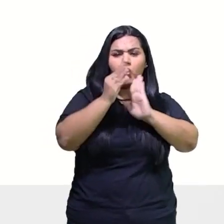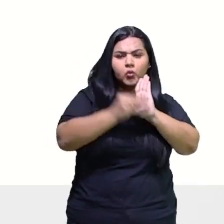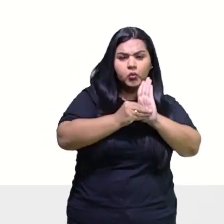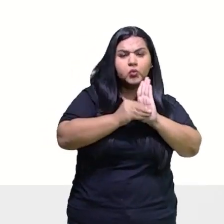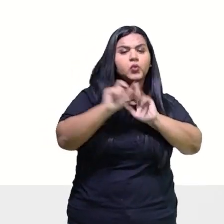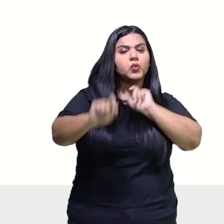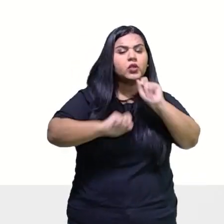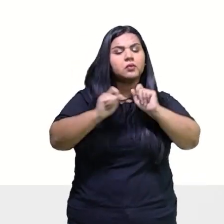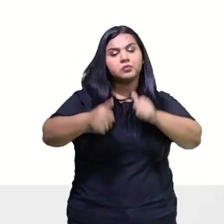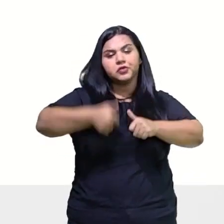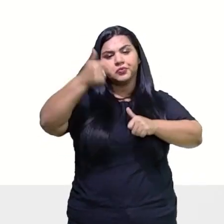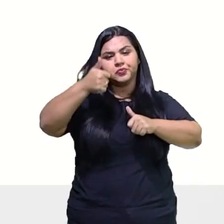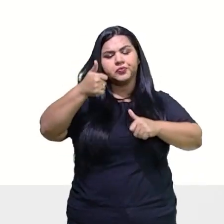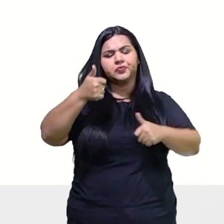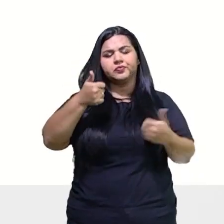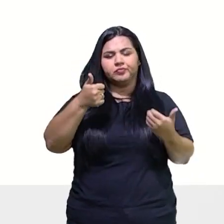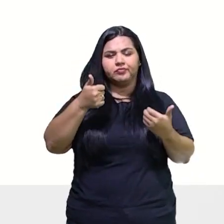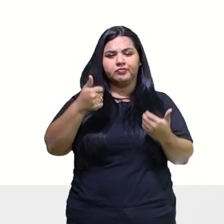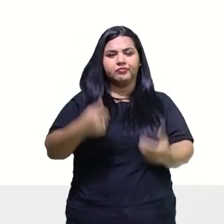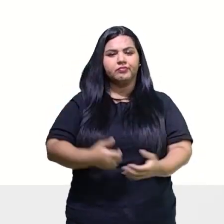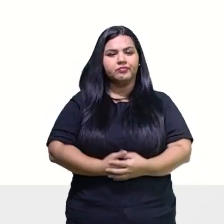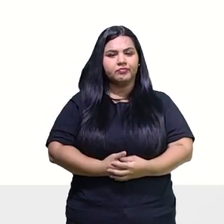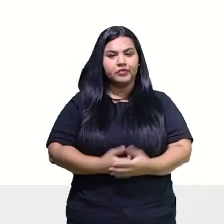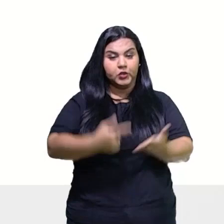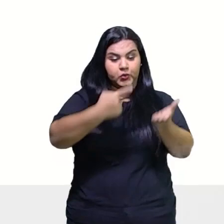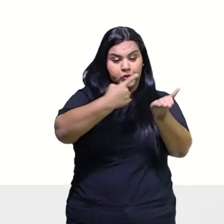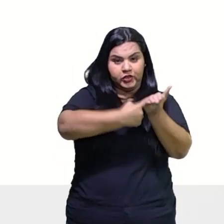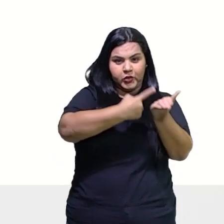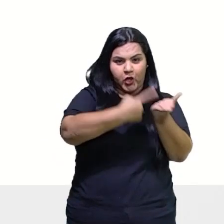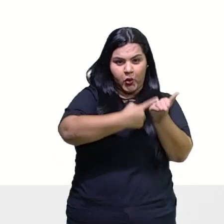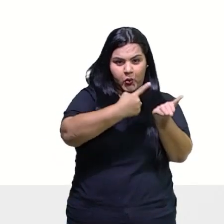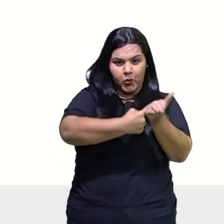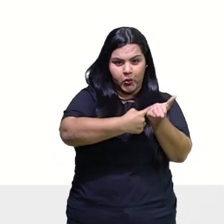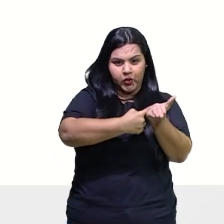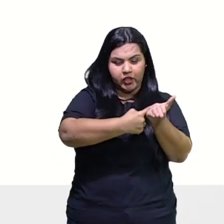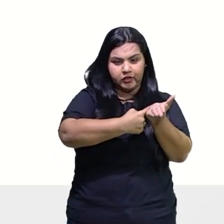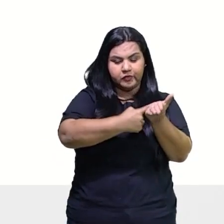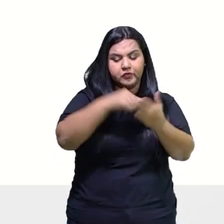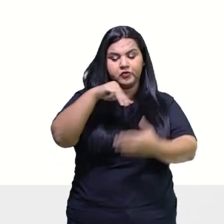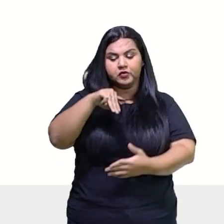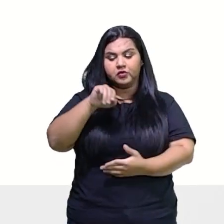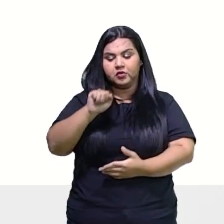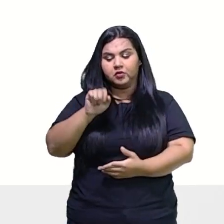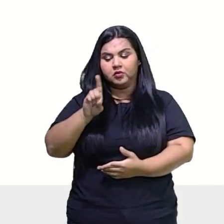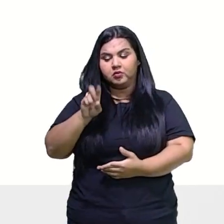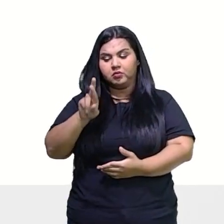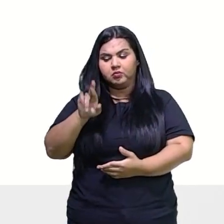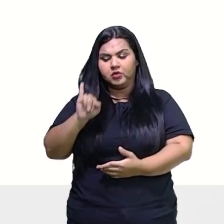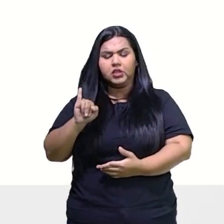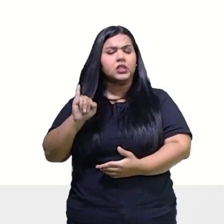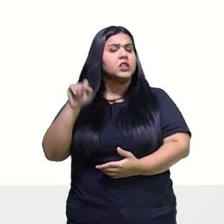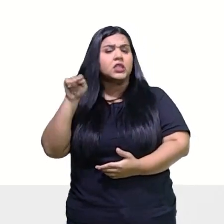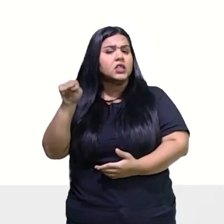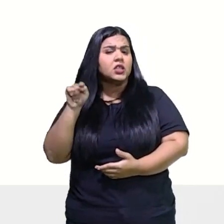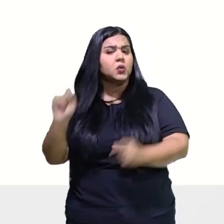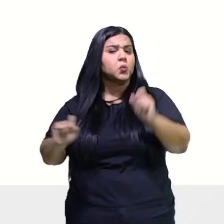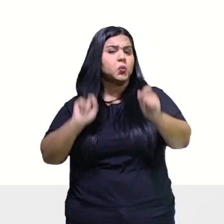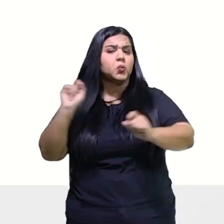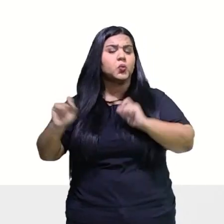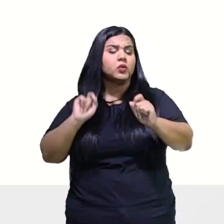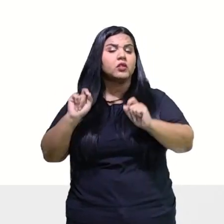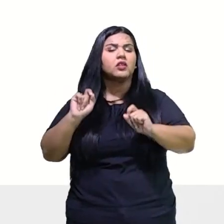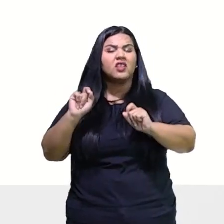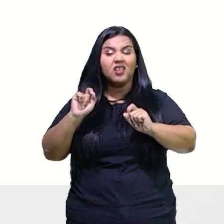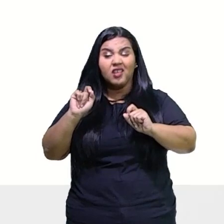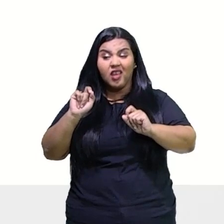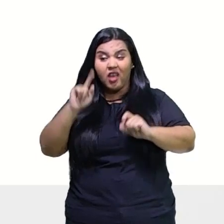Tratado. Vou colocar aqui só a sigla. Tratado de Madrid. Com o Tratado de Madrid, quem tomava conta de